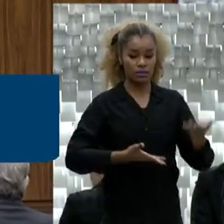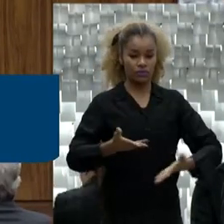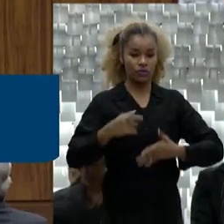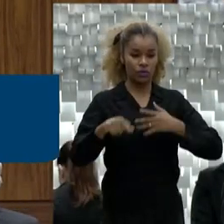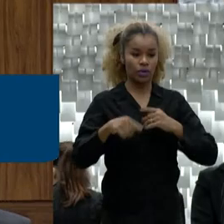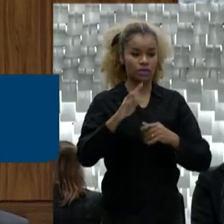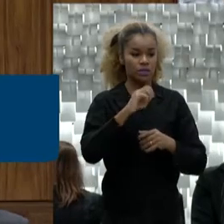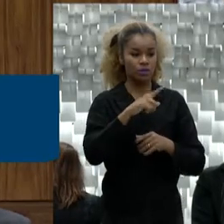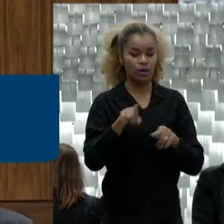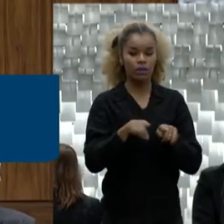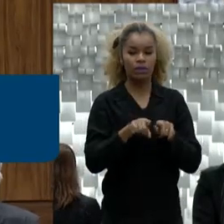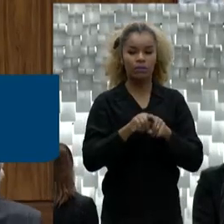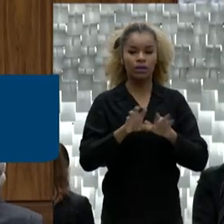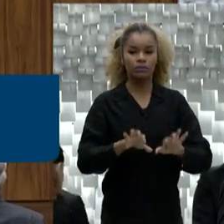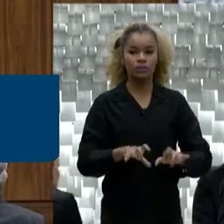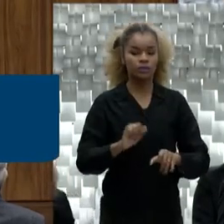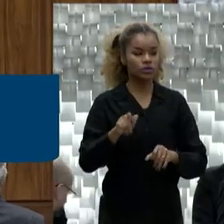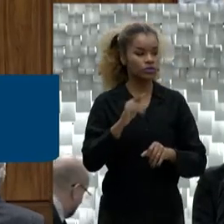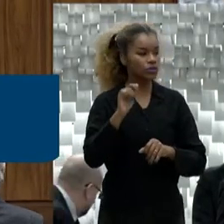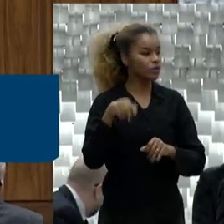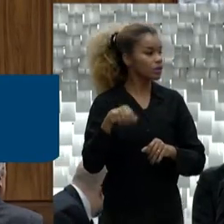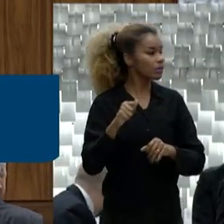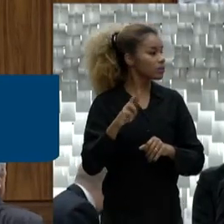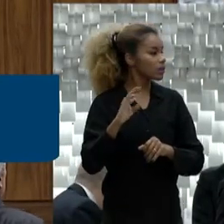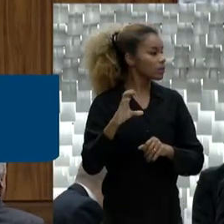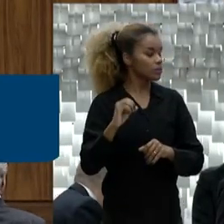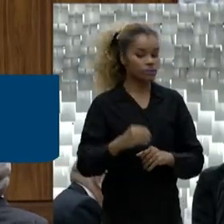o pianista Jean Nardot.